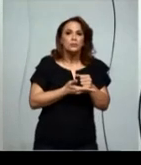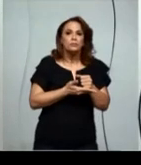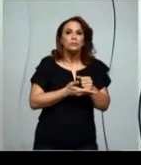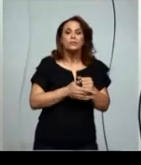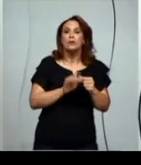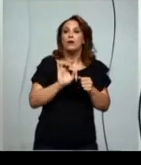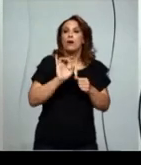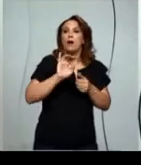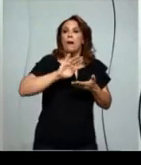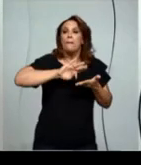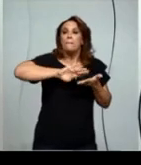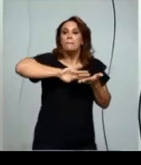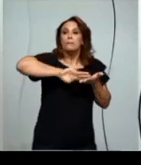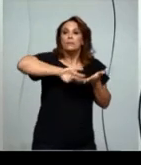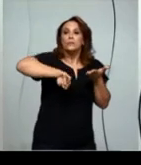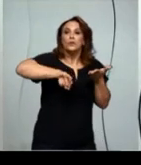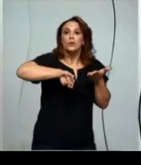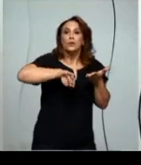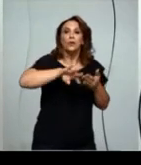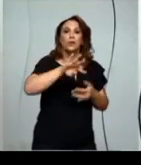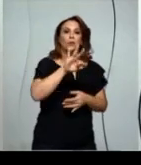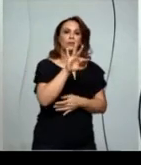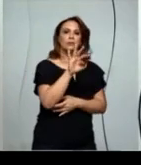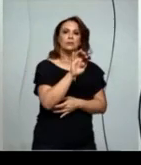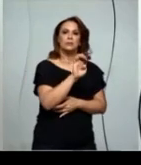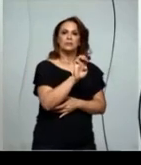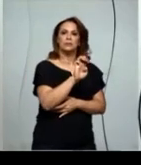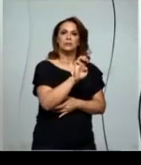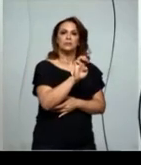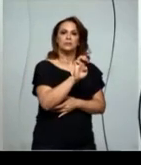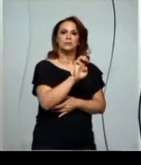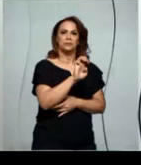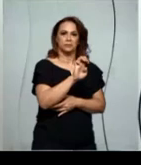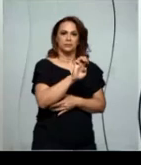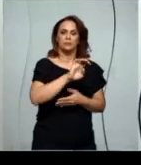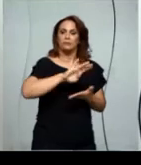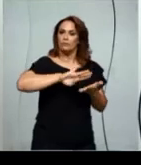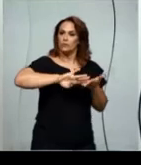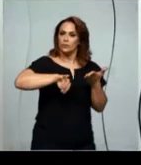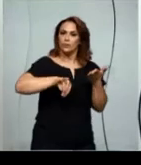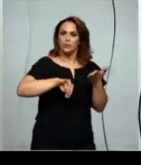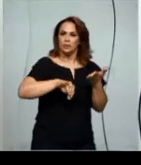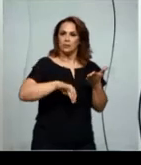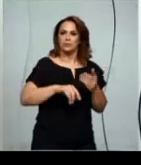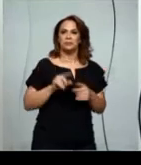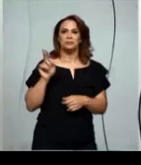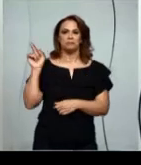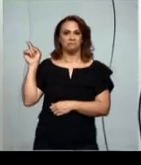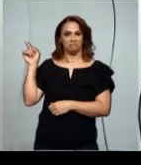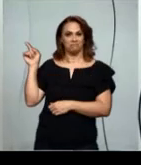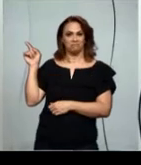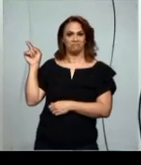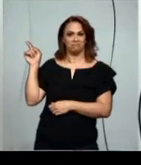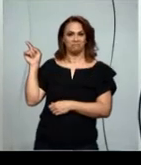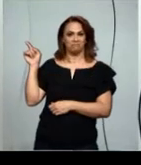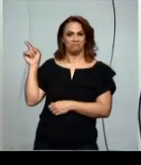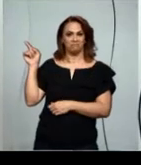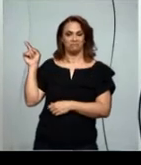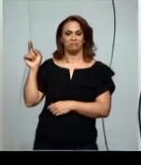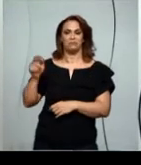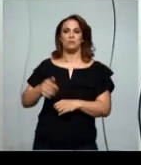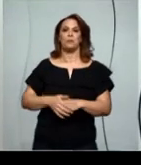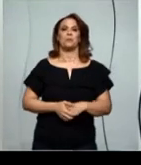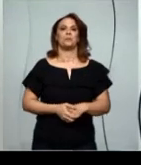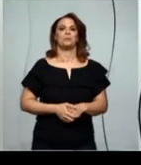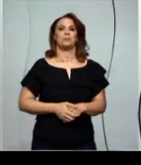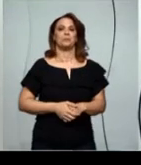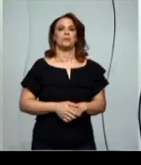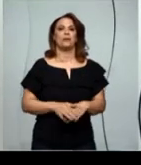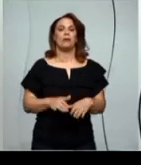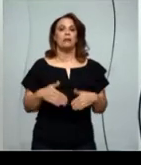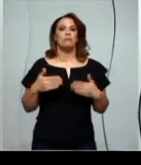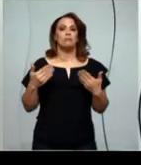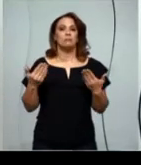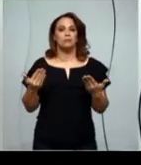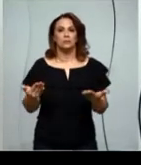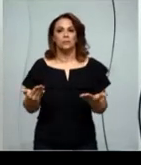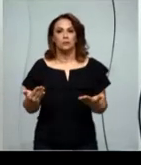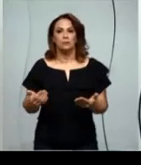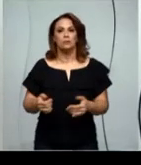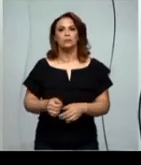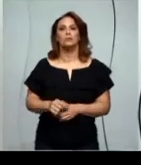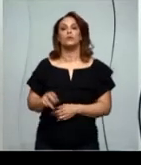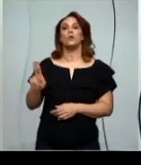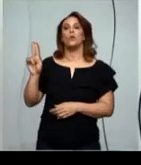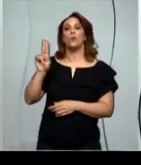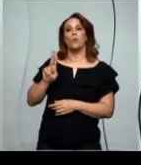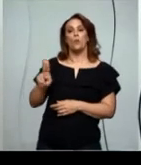didn't, eu uso a base, que é sem esse to, ok? Então, uso o didn't mais